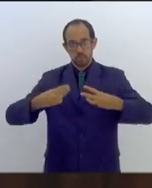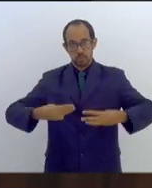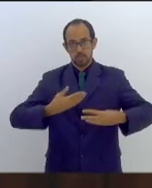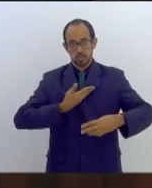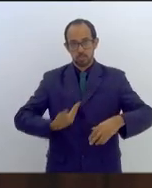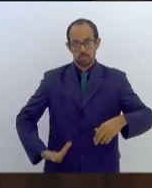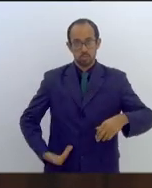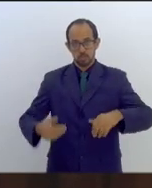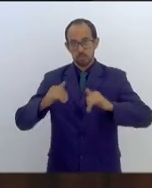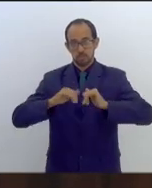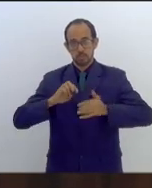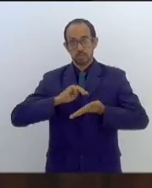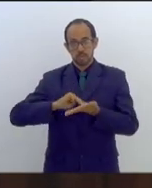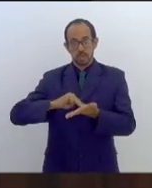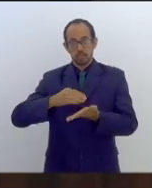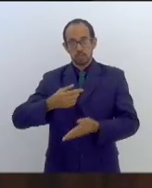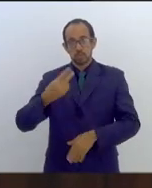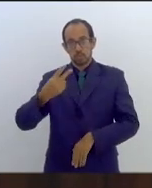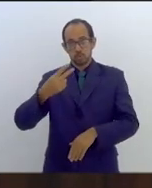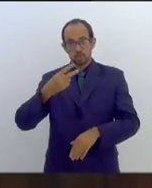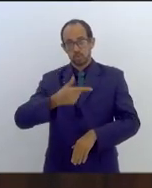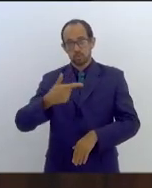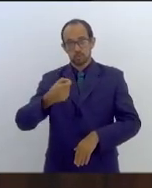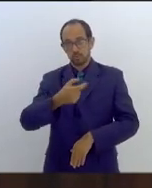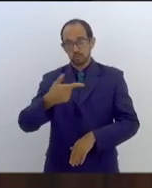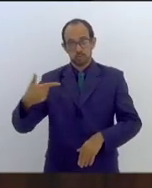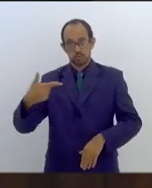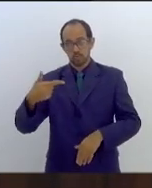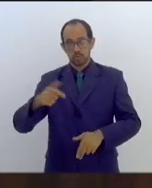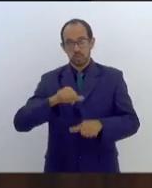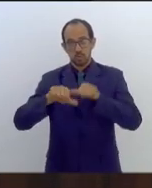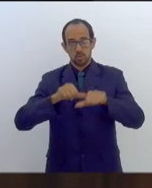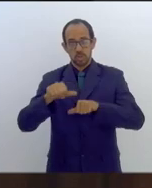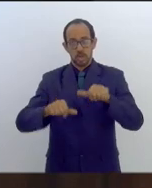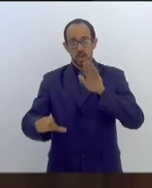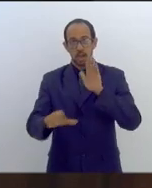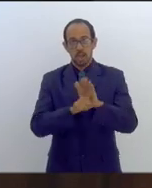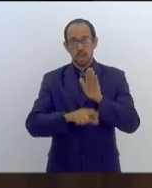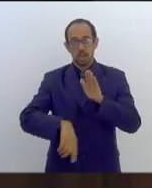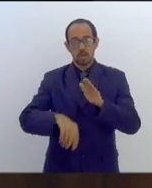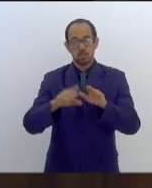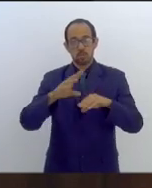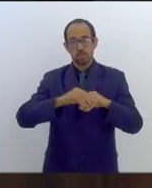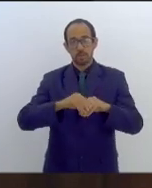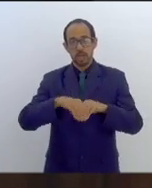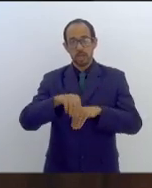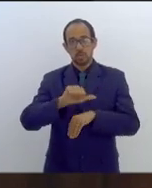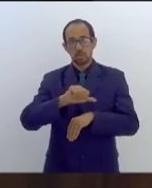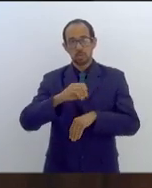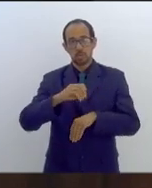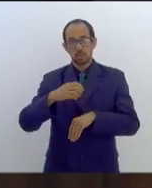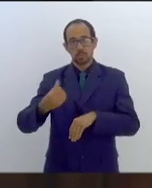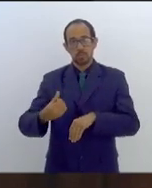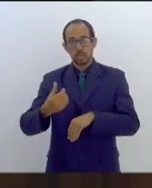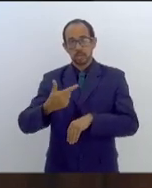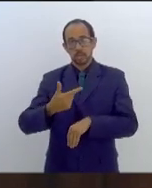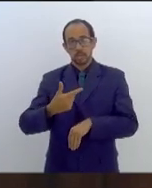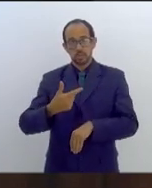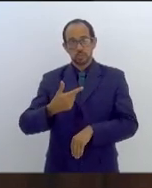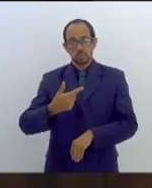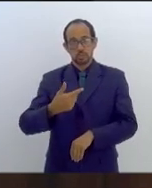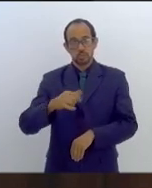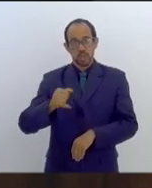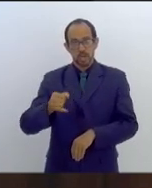Mensagem 2 de 22, que altera o artigo 49 da lei complementar 106, de 3 de janeiro de 2003.